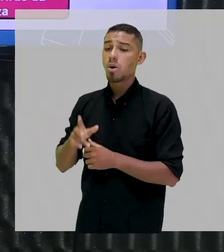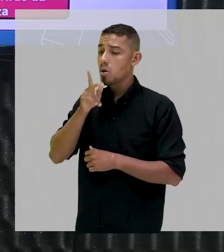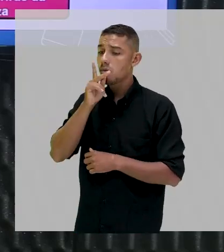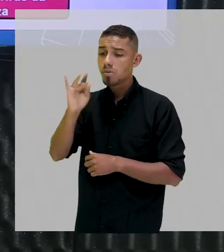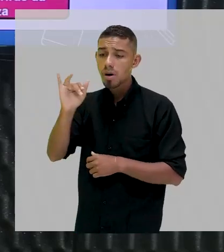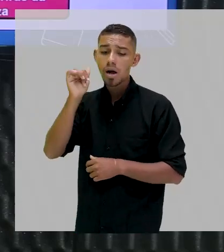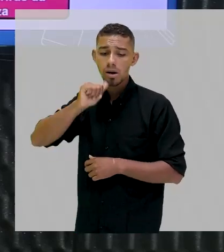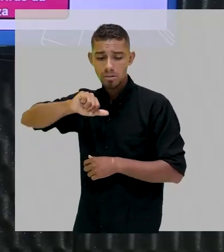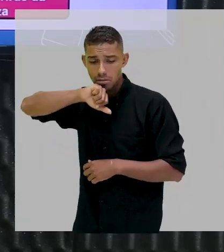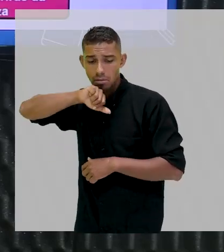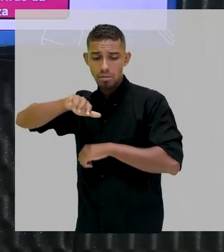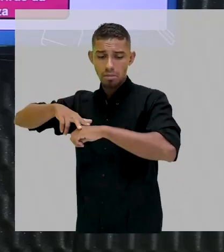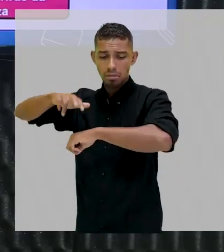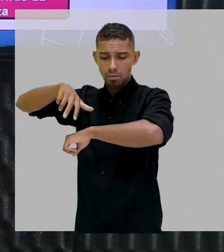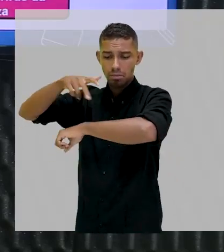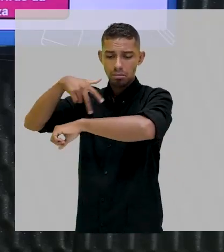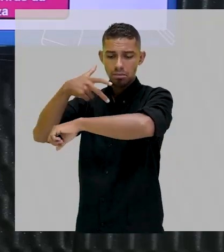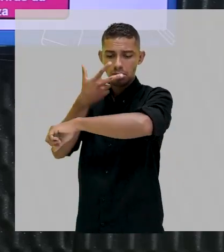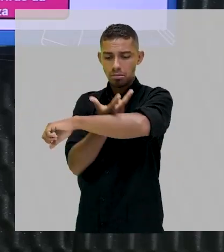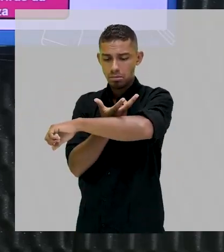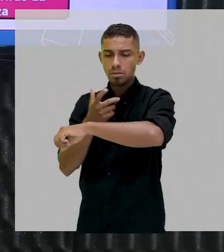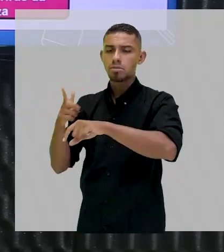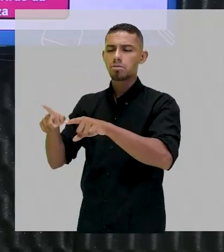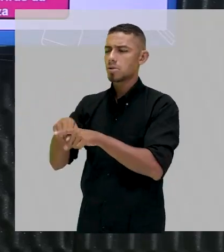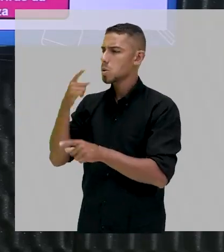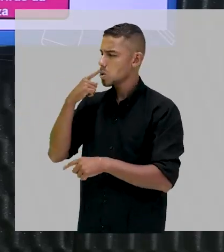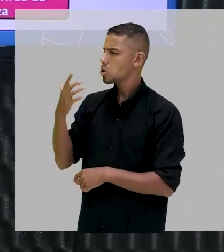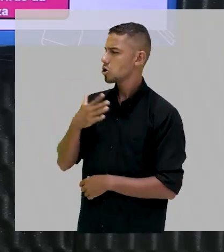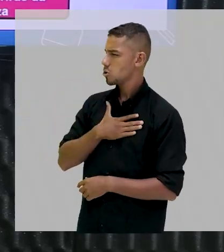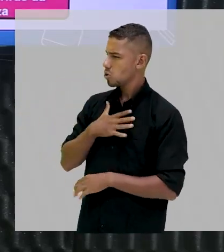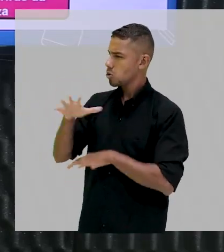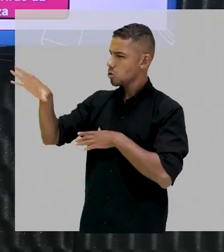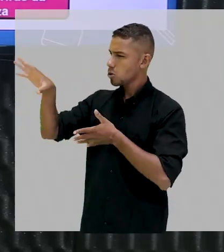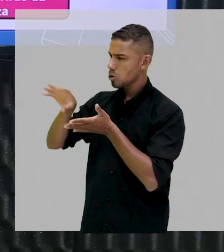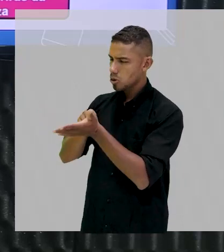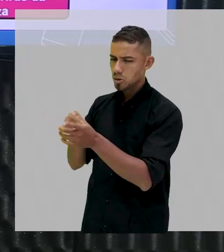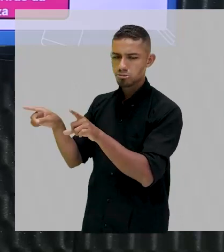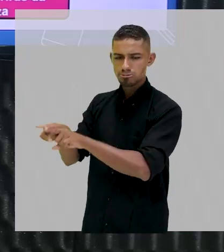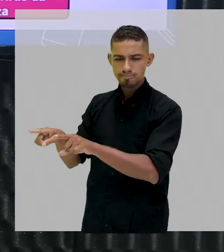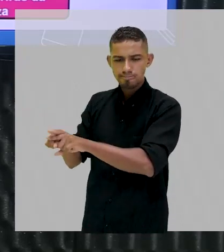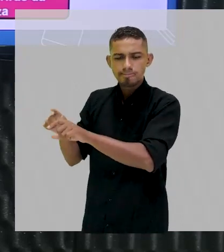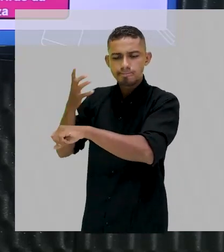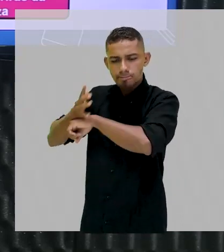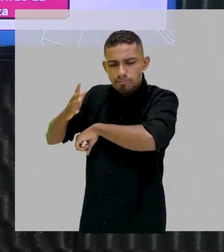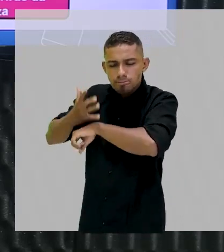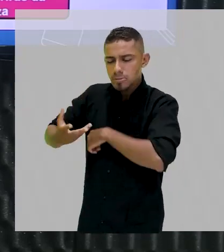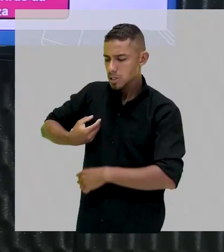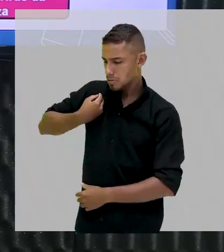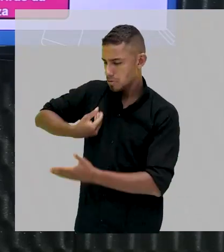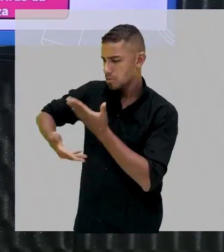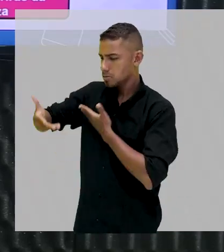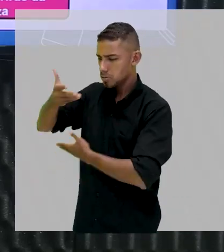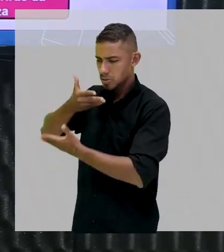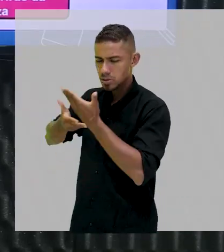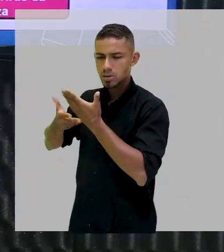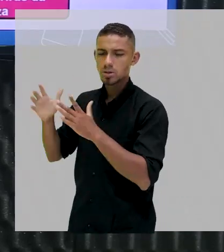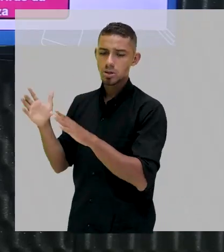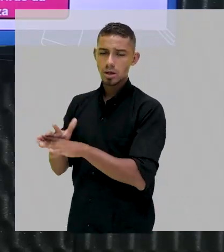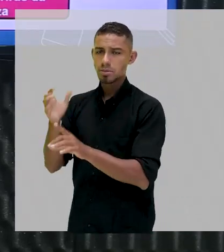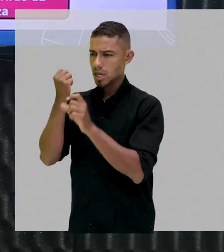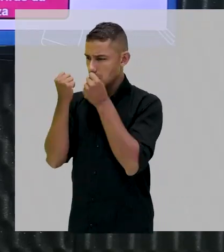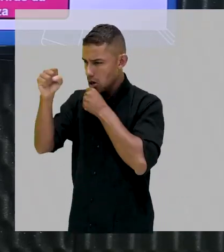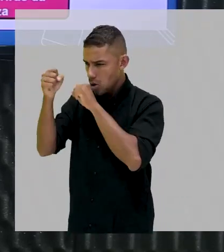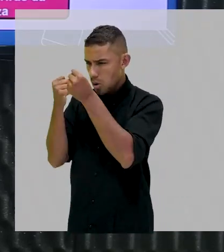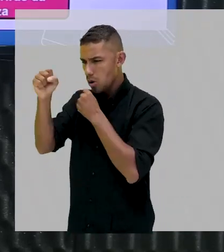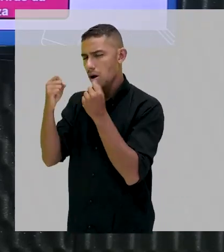ginastas e ele, ao ver seus pais praticando, ele gostava de praticar, gostava de vivenciar várias práticas, fez boxe,